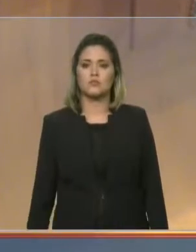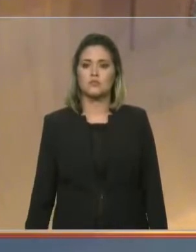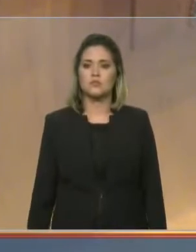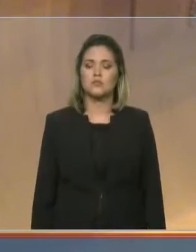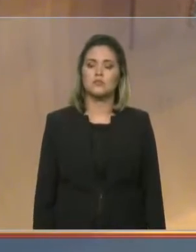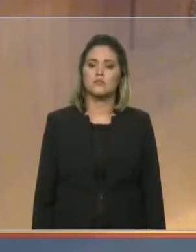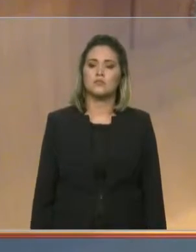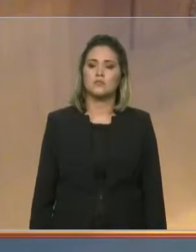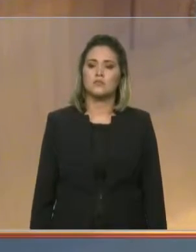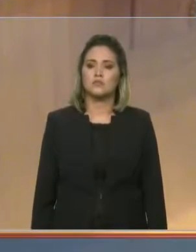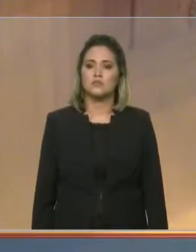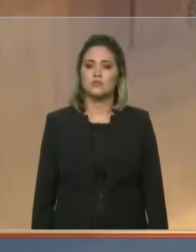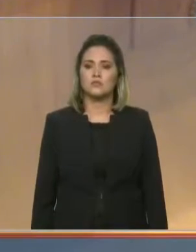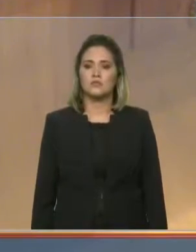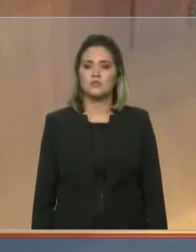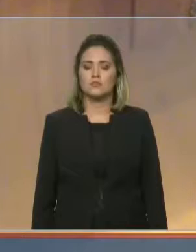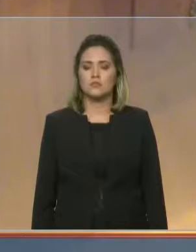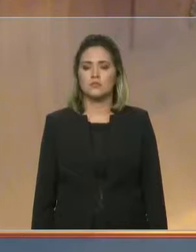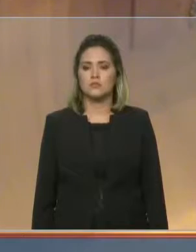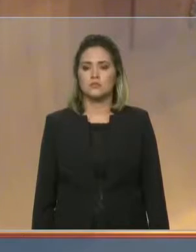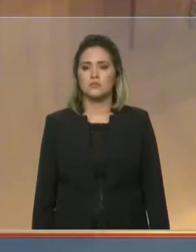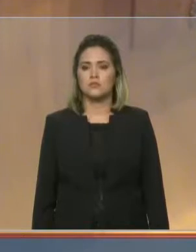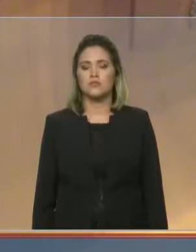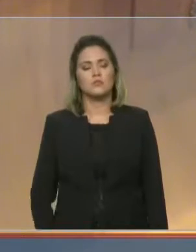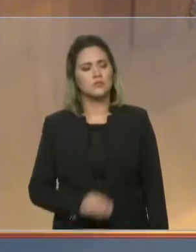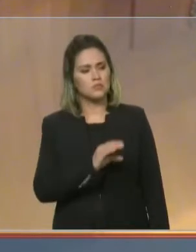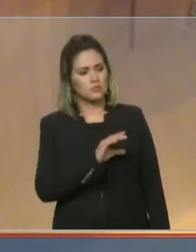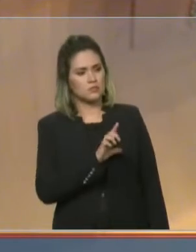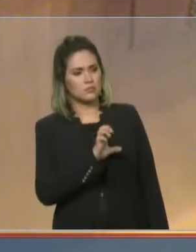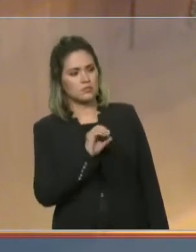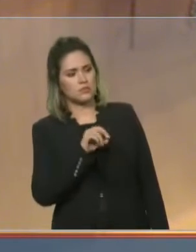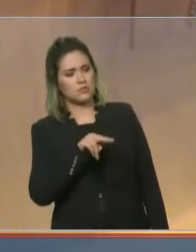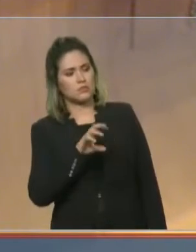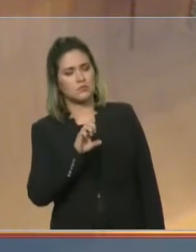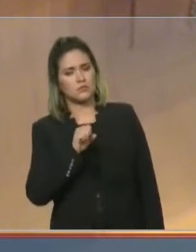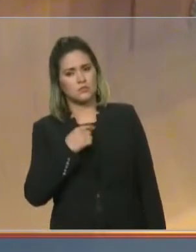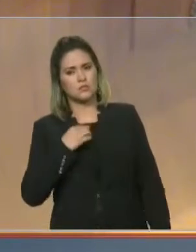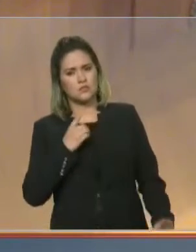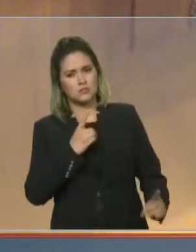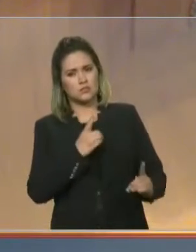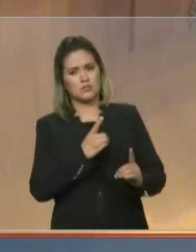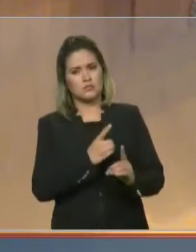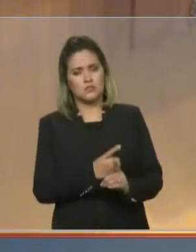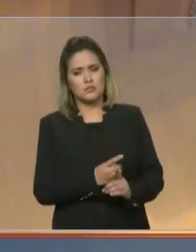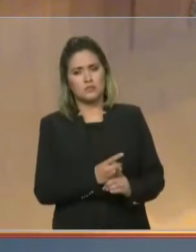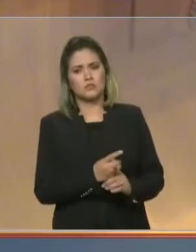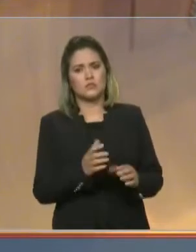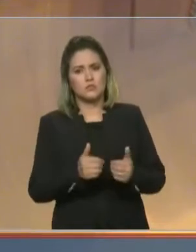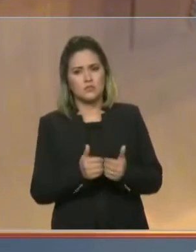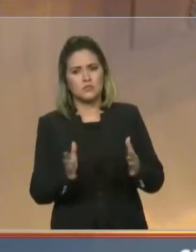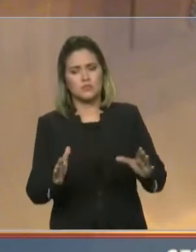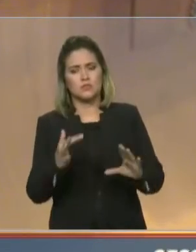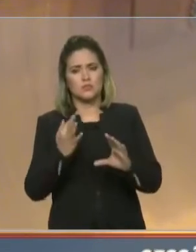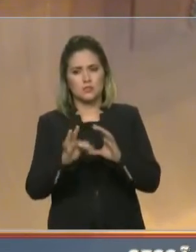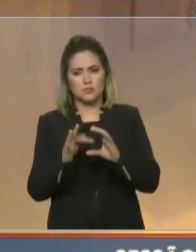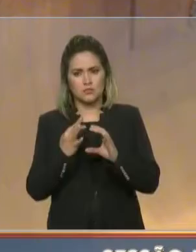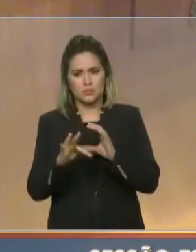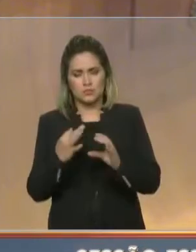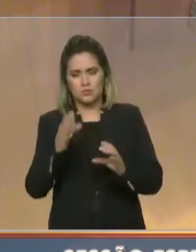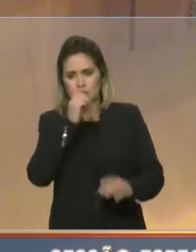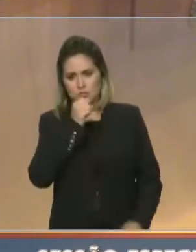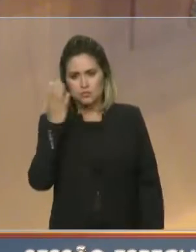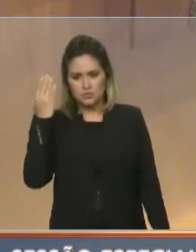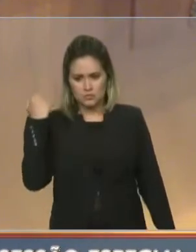no lançamento da campanha da Fraternidade, no sábado passado, e ele disse que, se não viesse, mandaria um